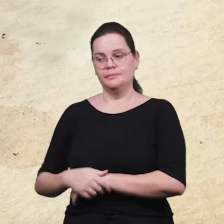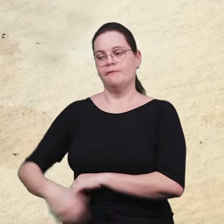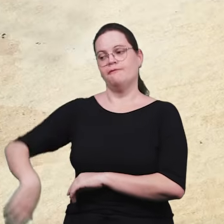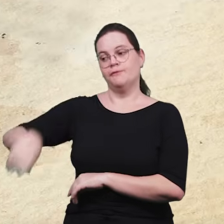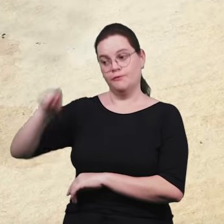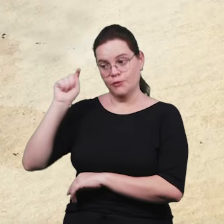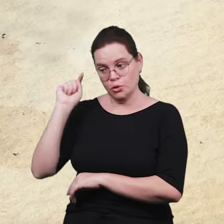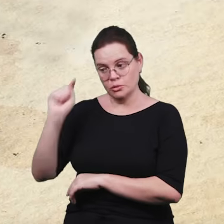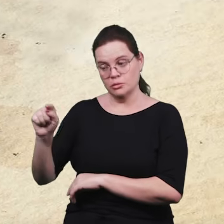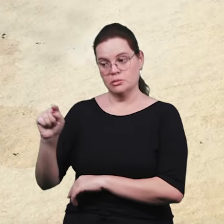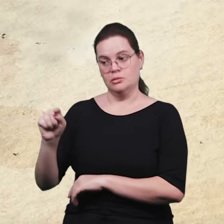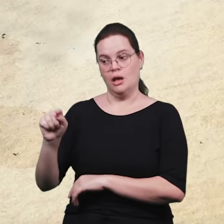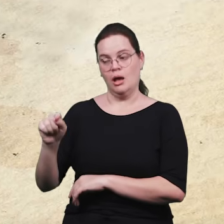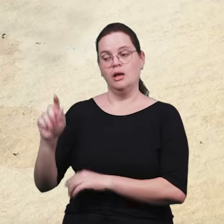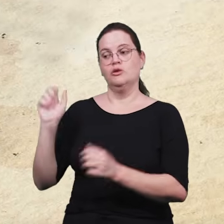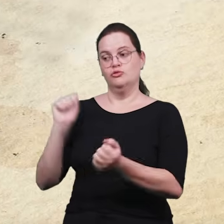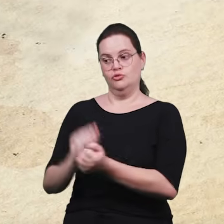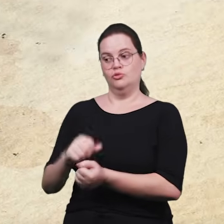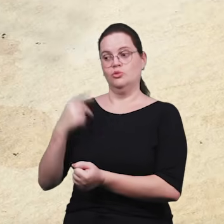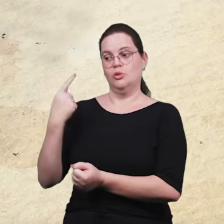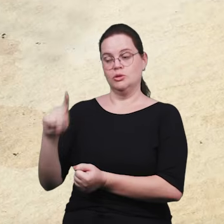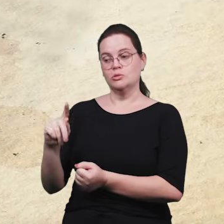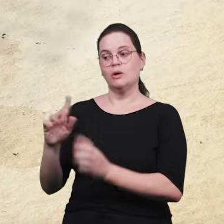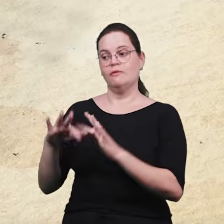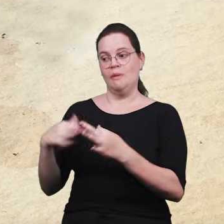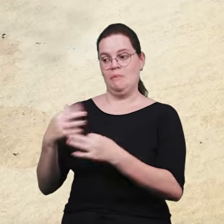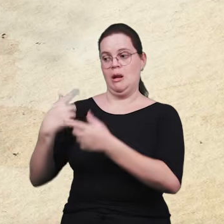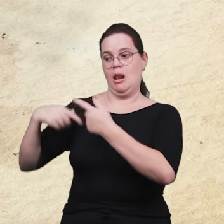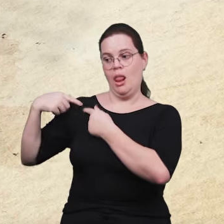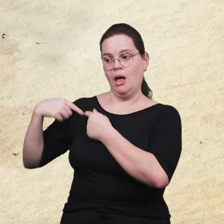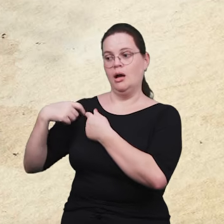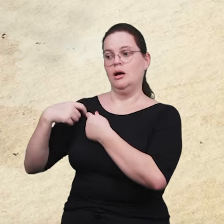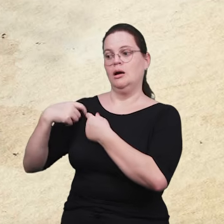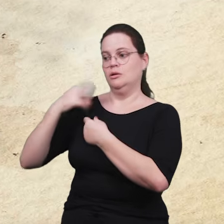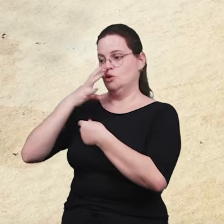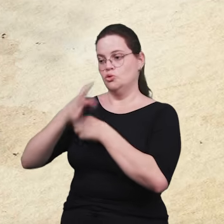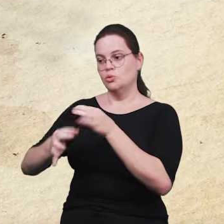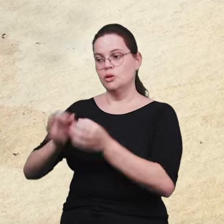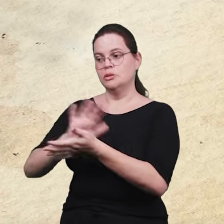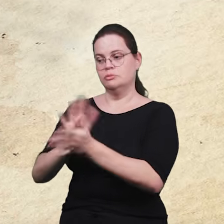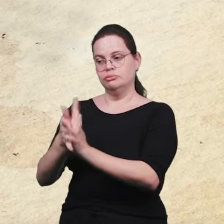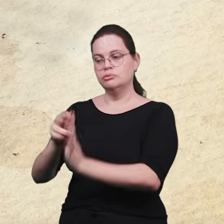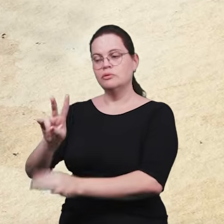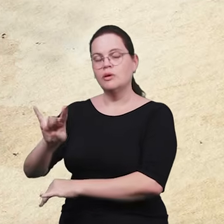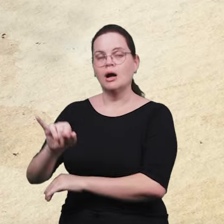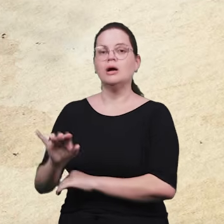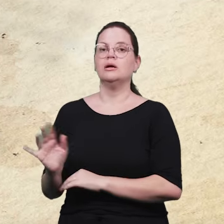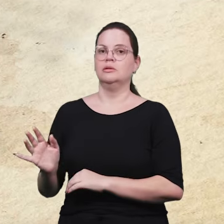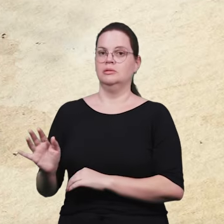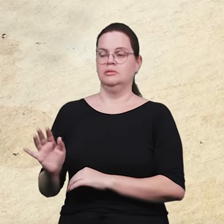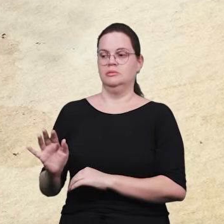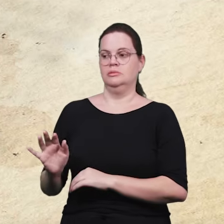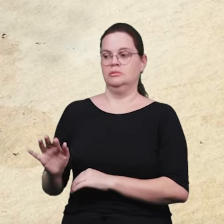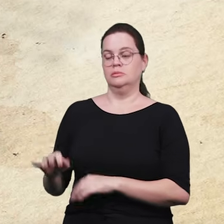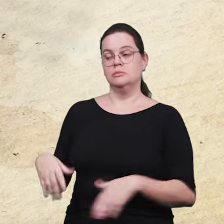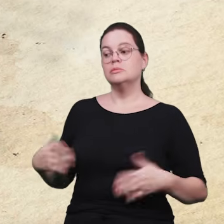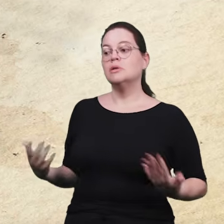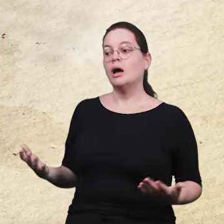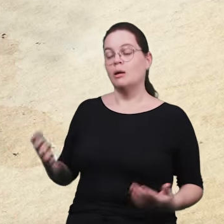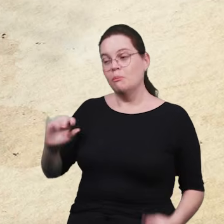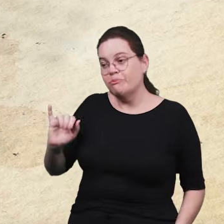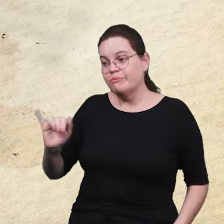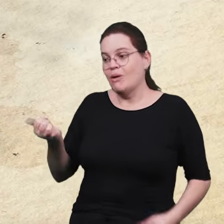a casa de teu pai perecereis, haveria um juízo. E quem sabe para tal